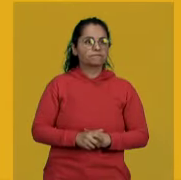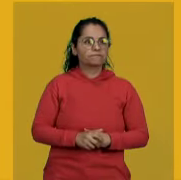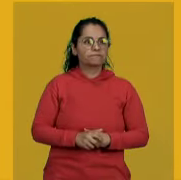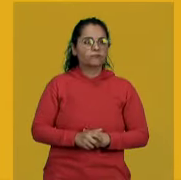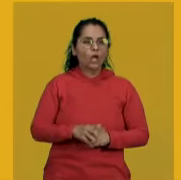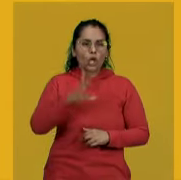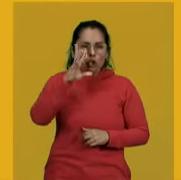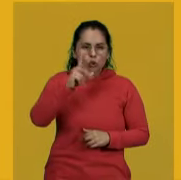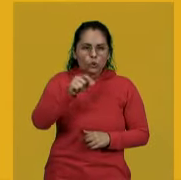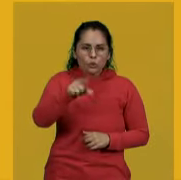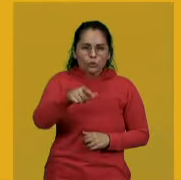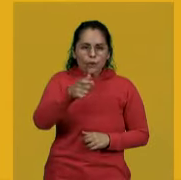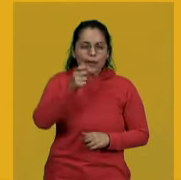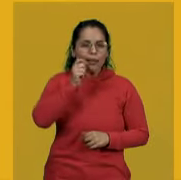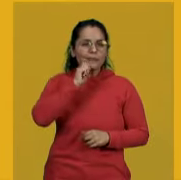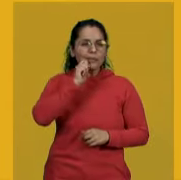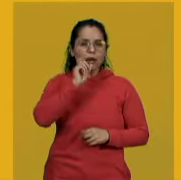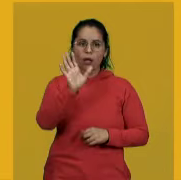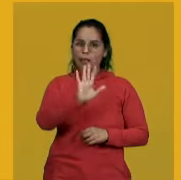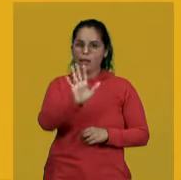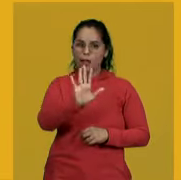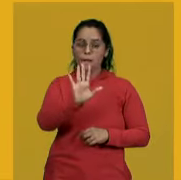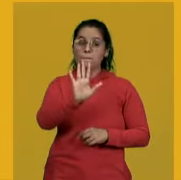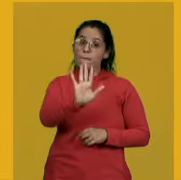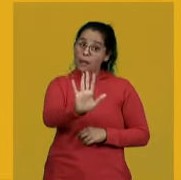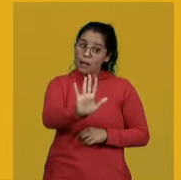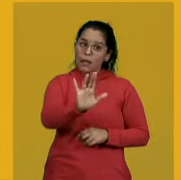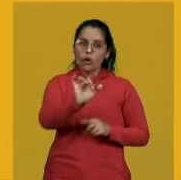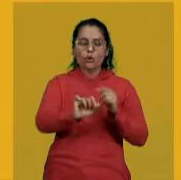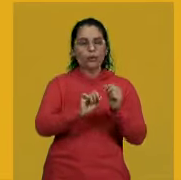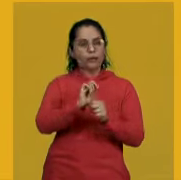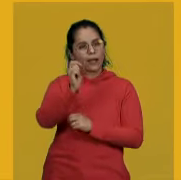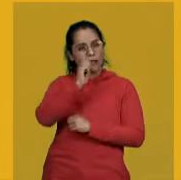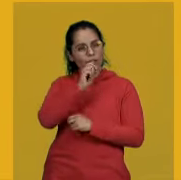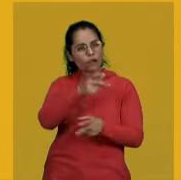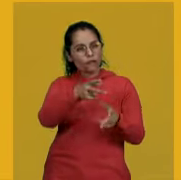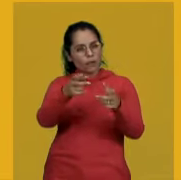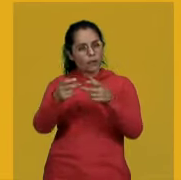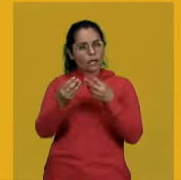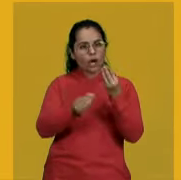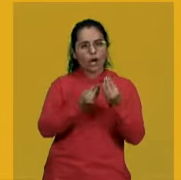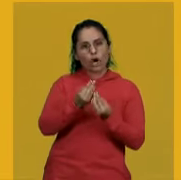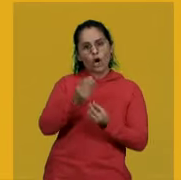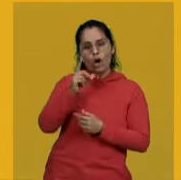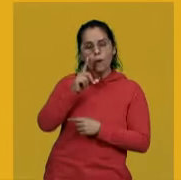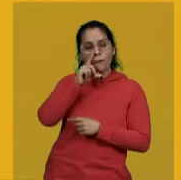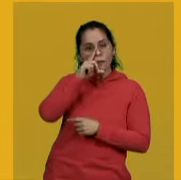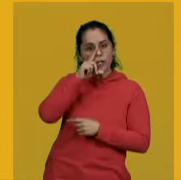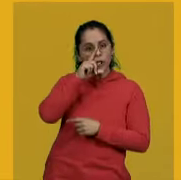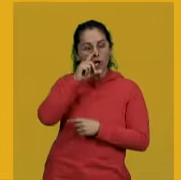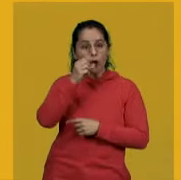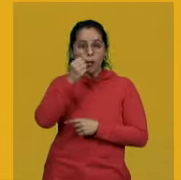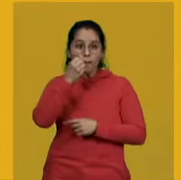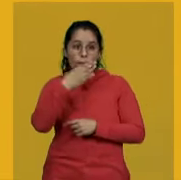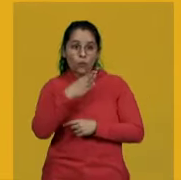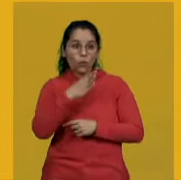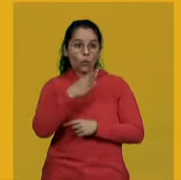Nem tudo é droga, mas as drogas foram percebidas como nocivas ou